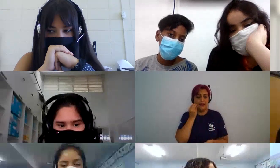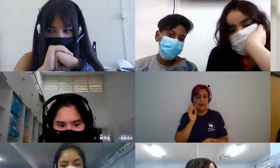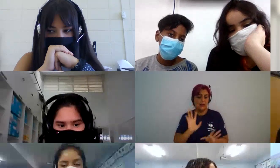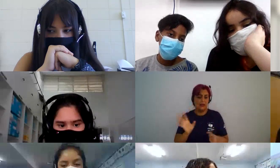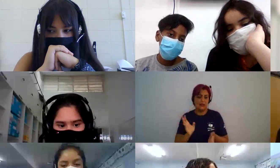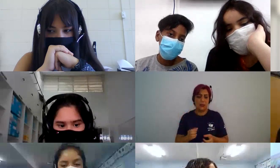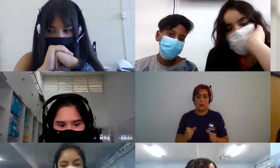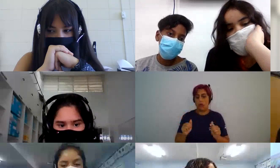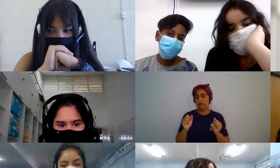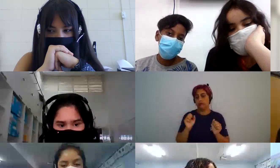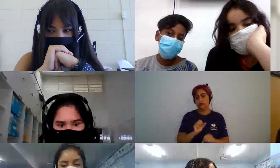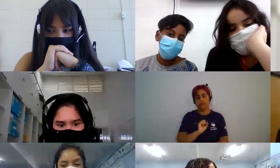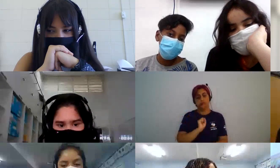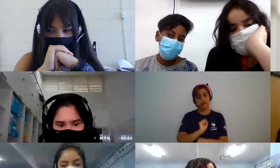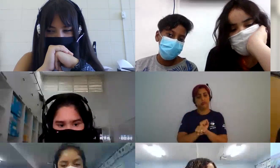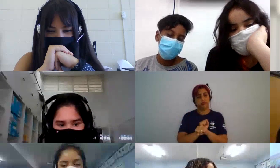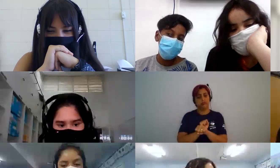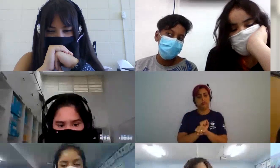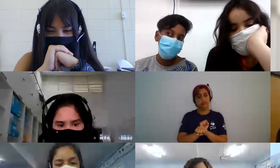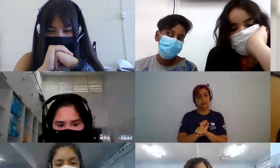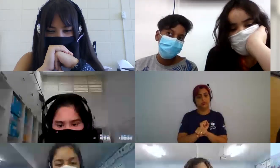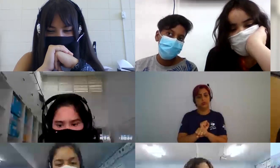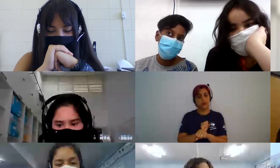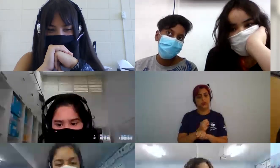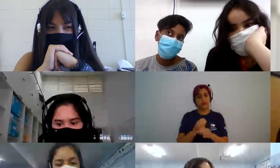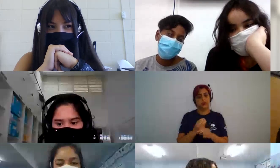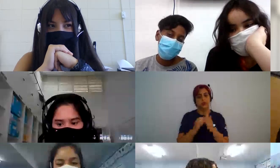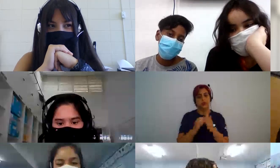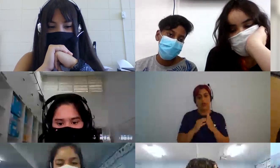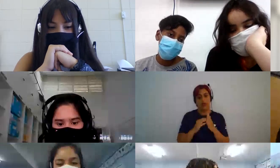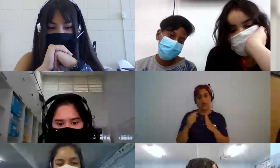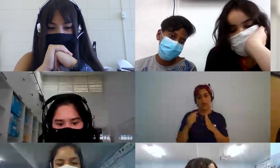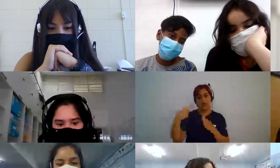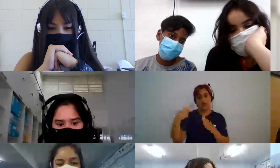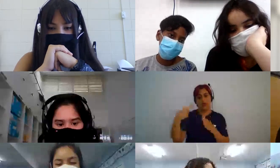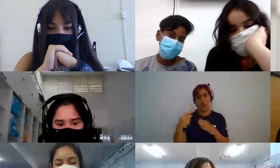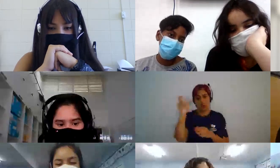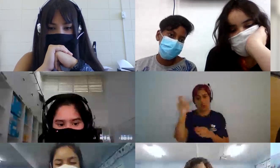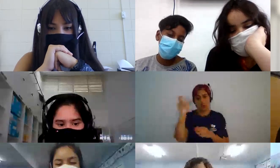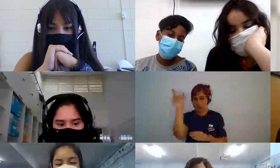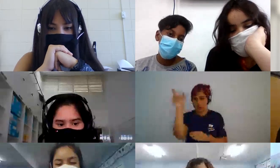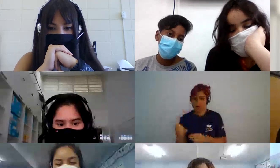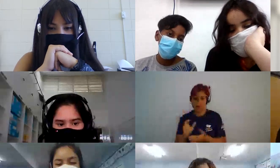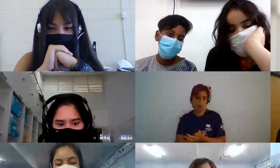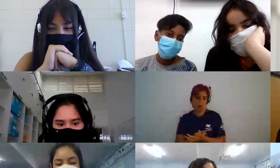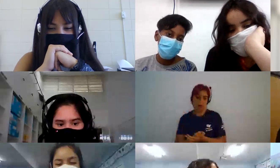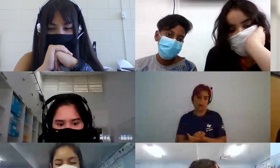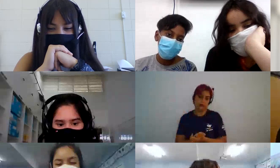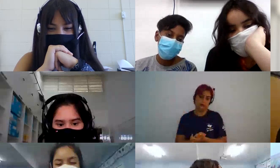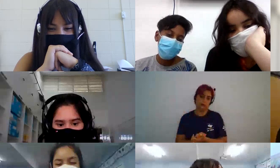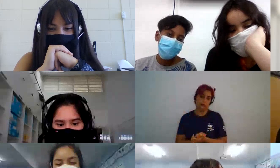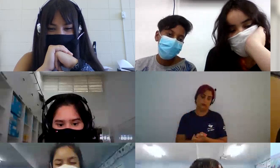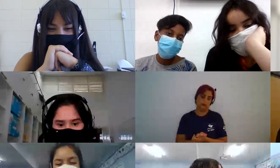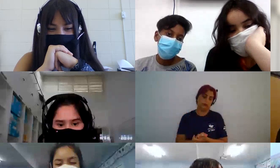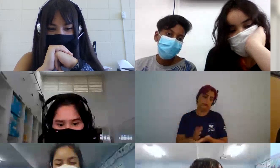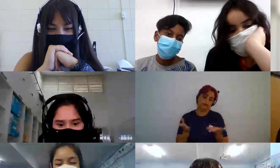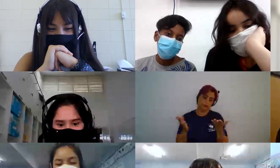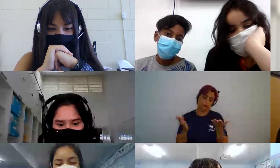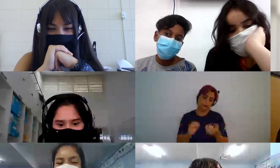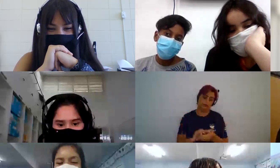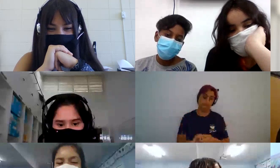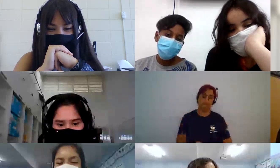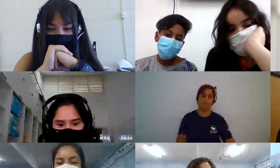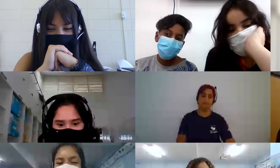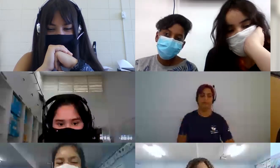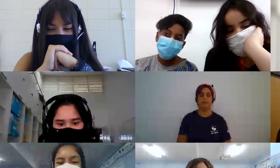e espera. Pra até uma próxima pessoa te fizer feliz, você tem que ir atrás. Legal,